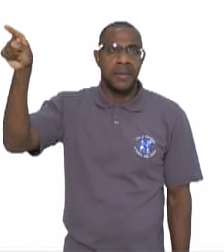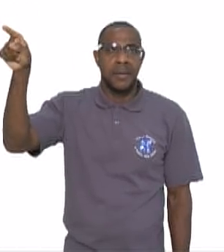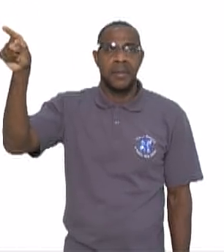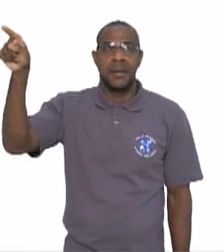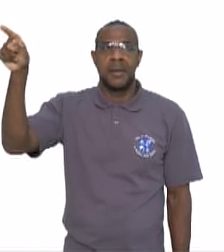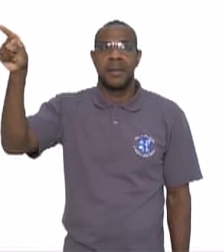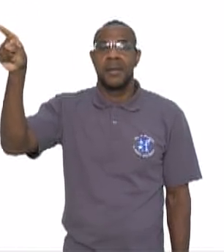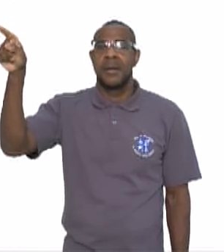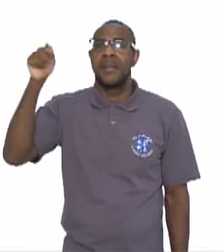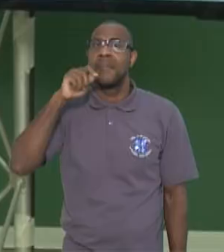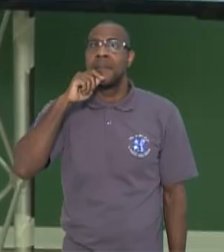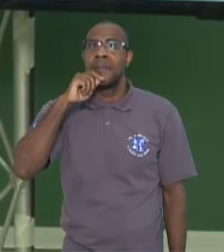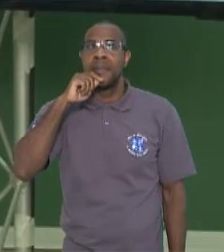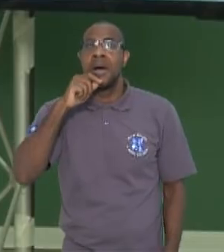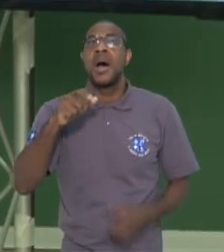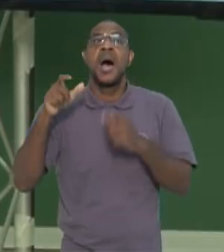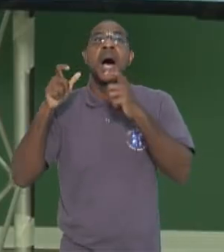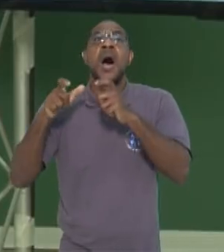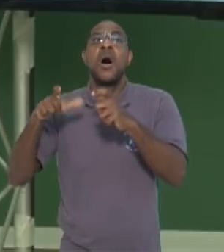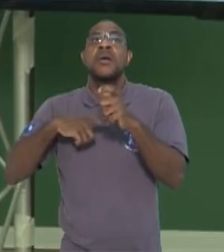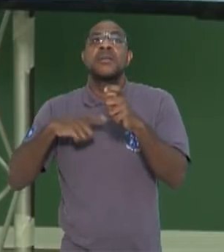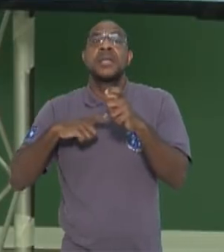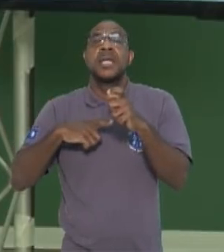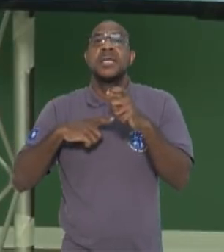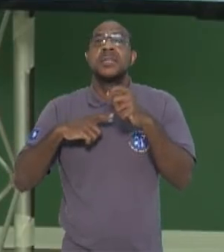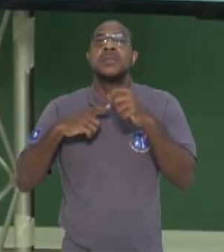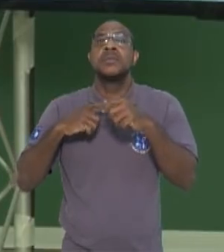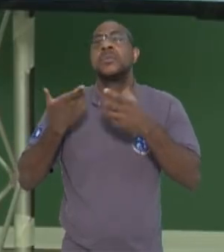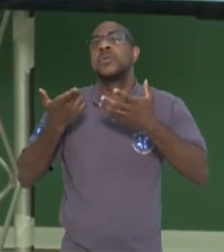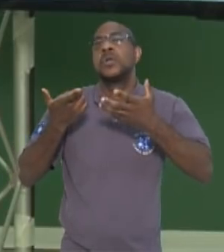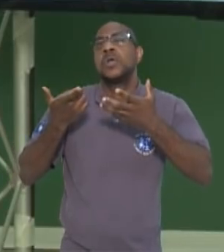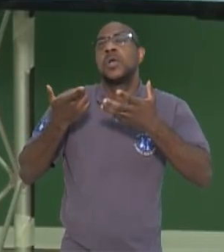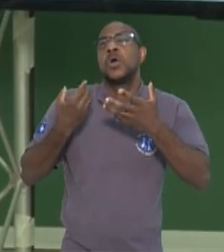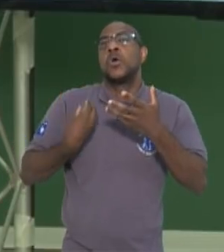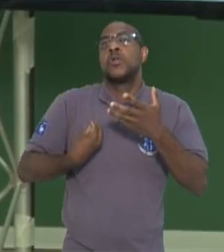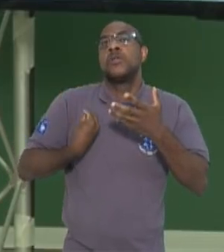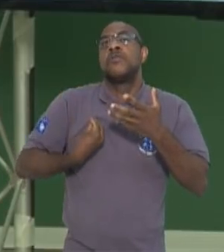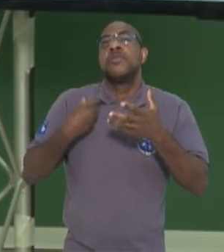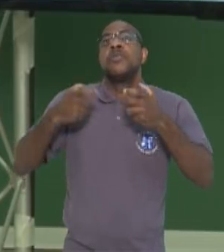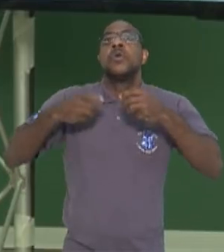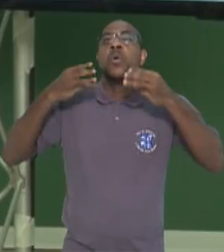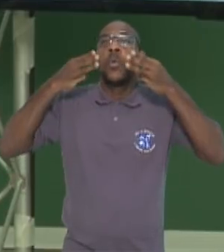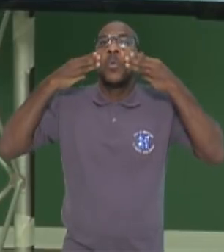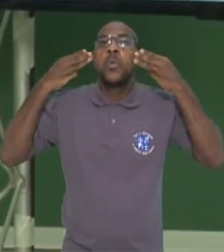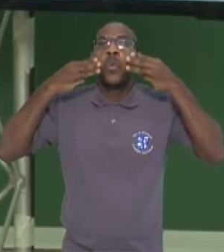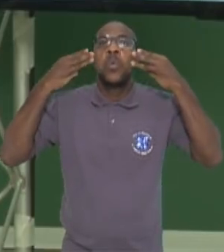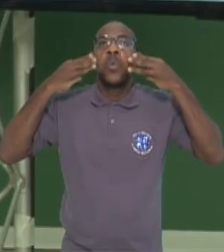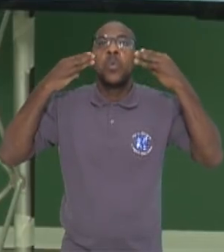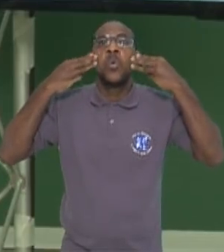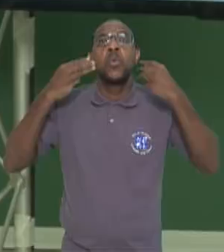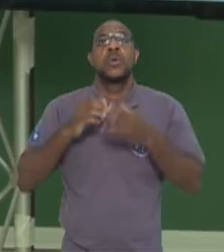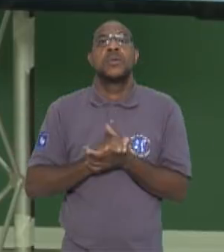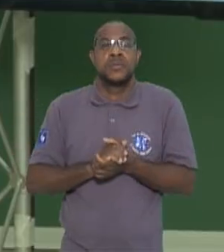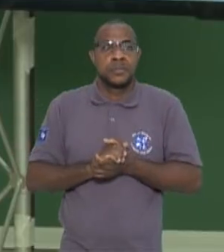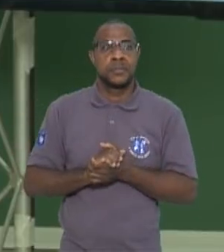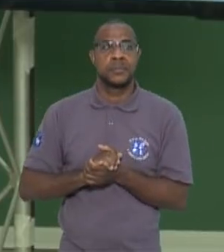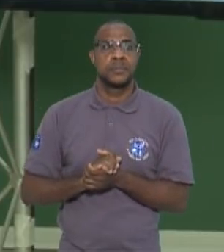é onde estão as etnias dos Tapajós e dos Konduri, que, não sei se é assim que fala, mas Konduri,